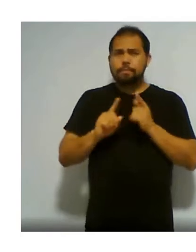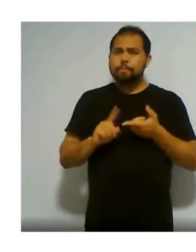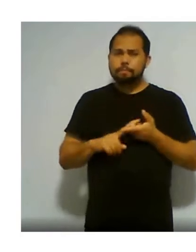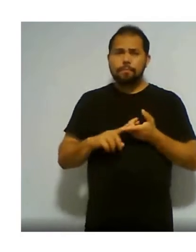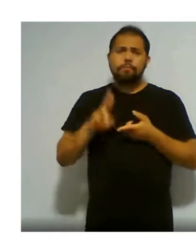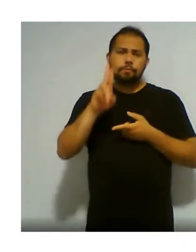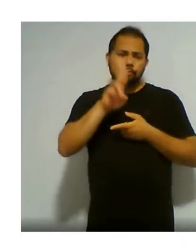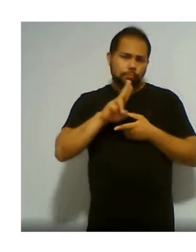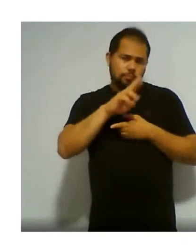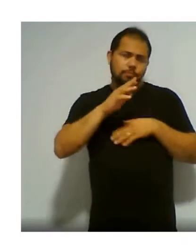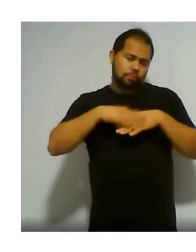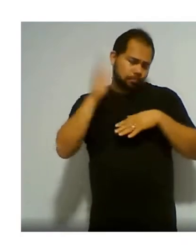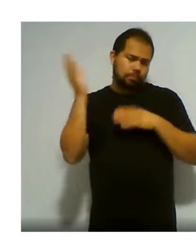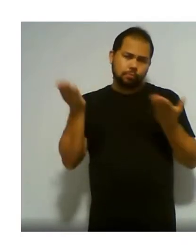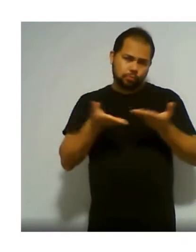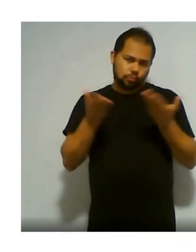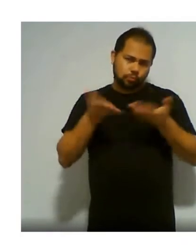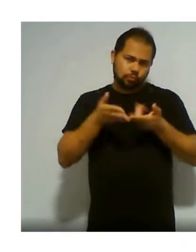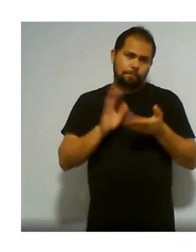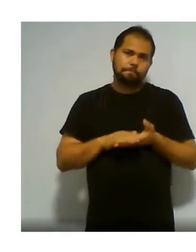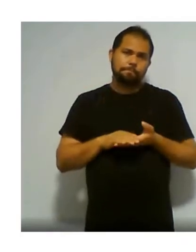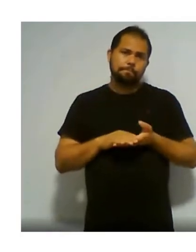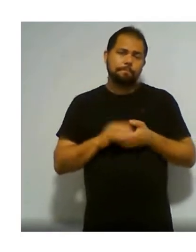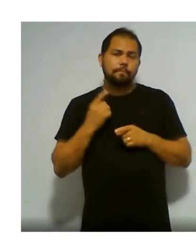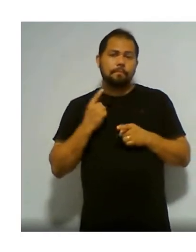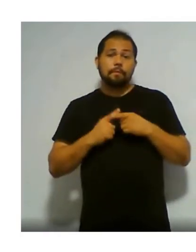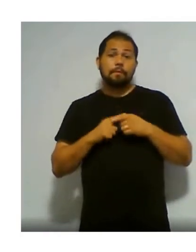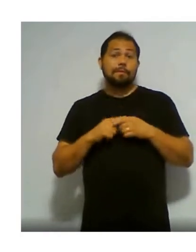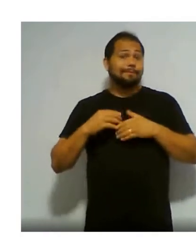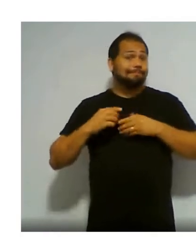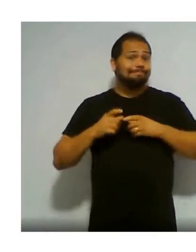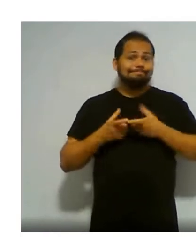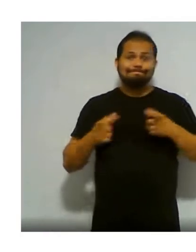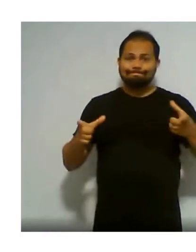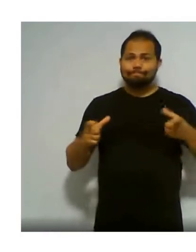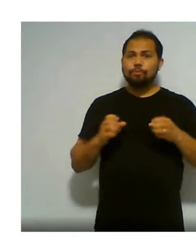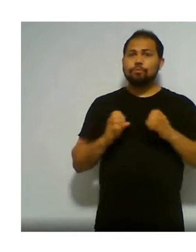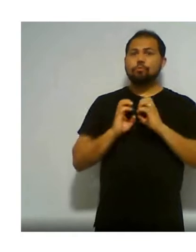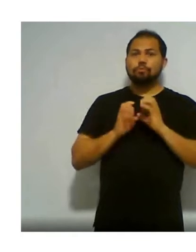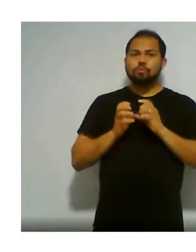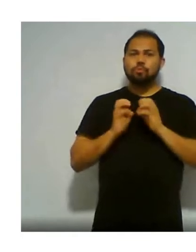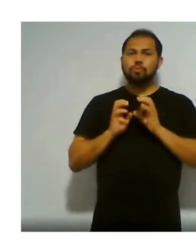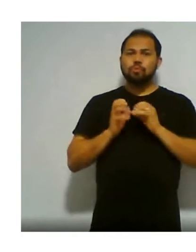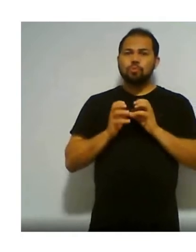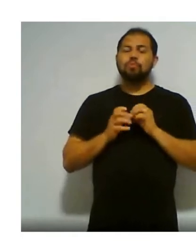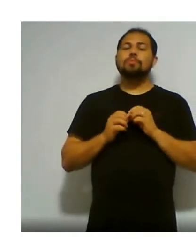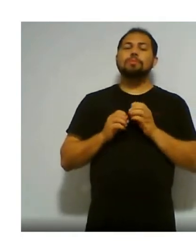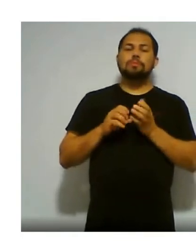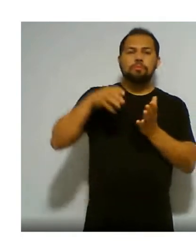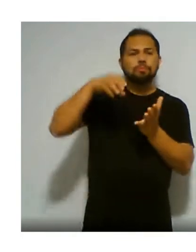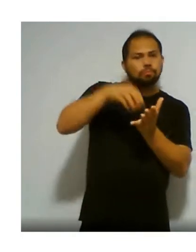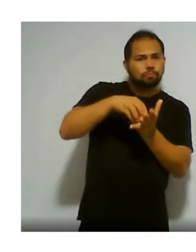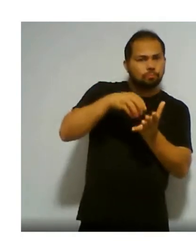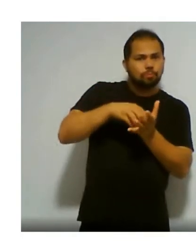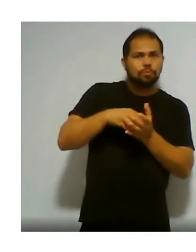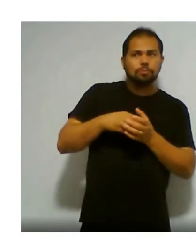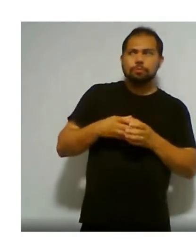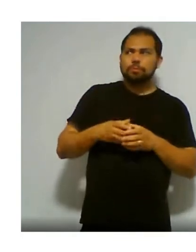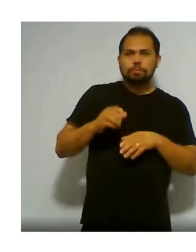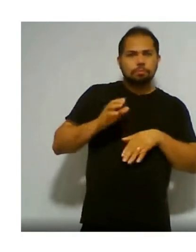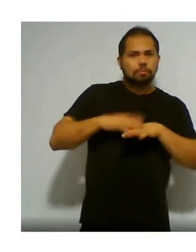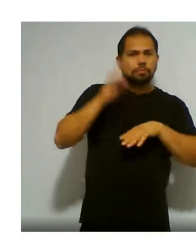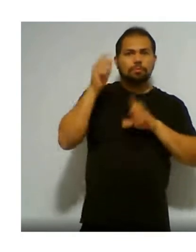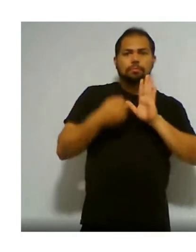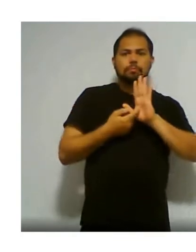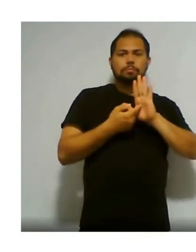processadores de hoje em dia, né? Que é a maior parte dos processadores. Se você estiver trabalhando com um processador mais avançado, bem grande, como esse daqui, ó, então se você